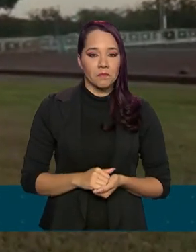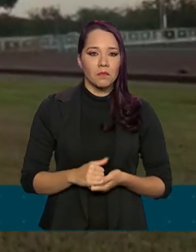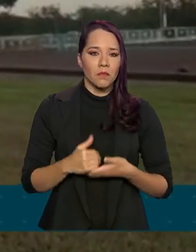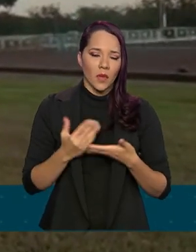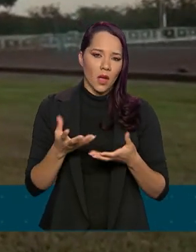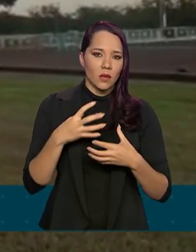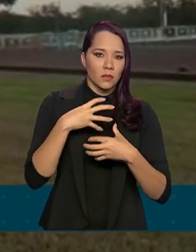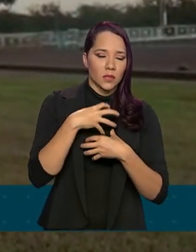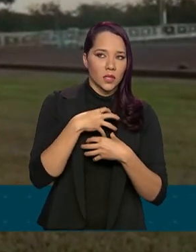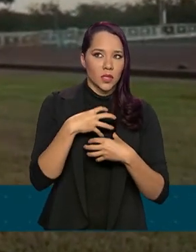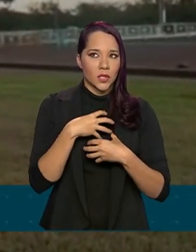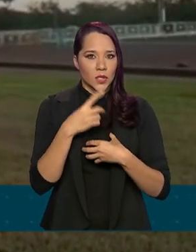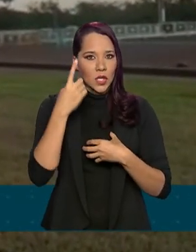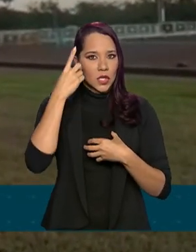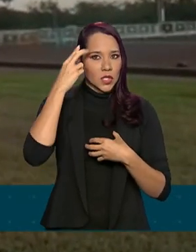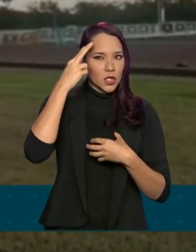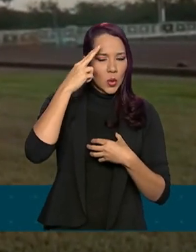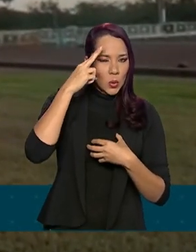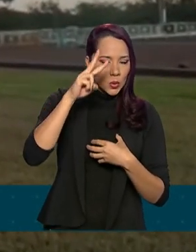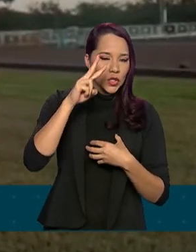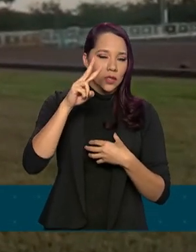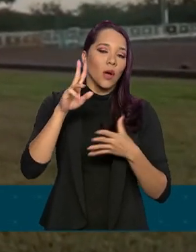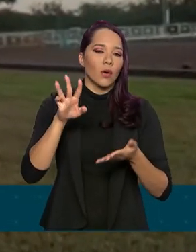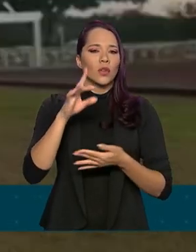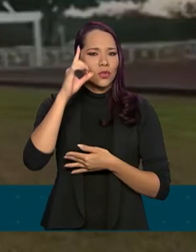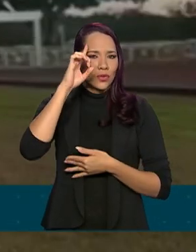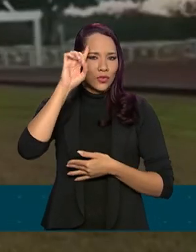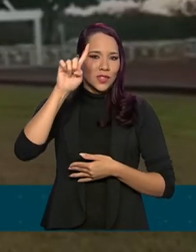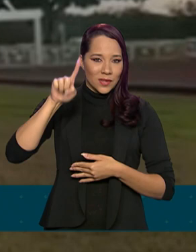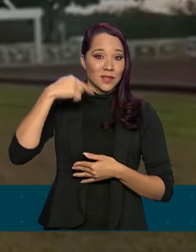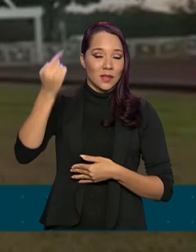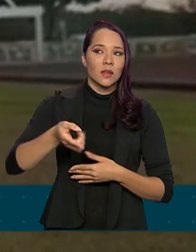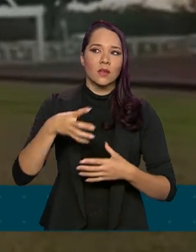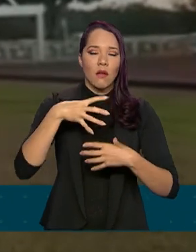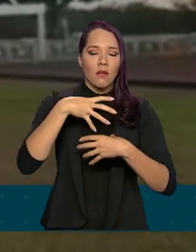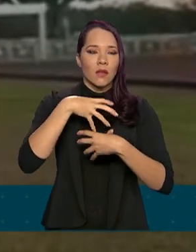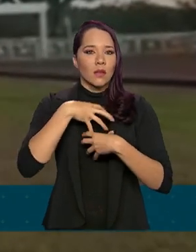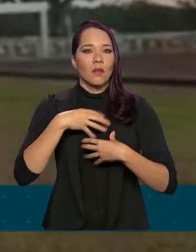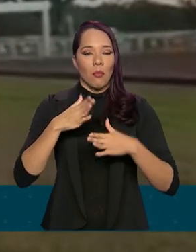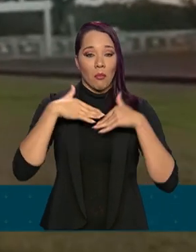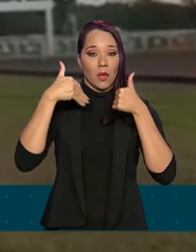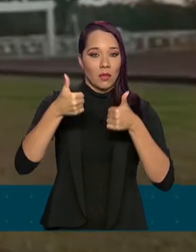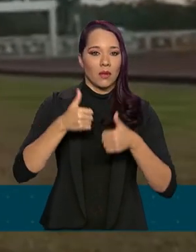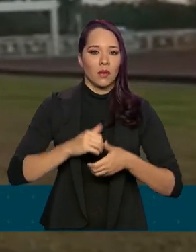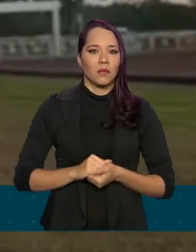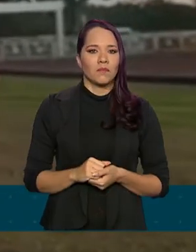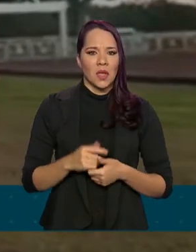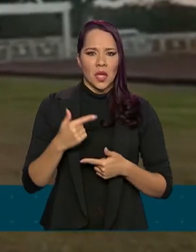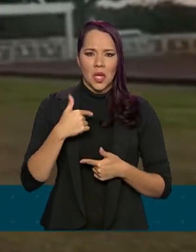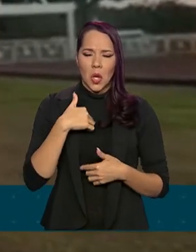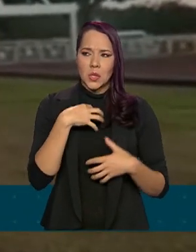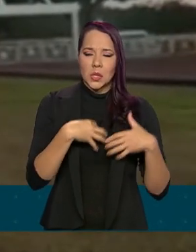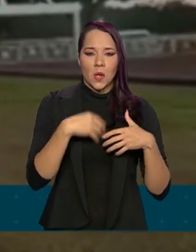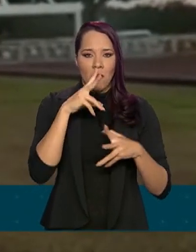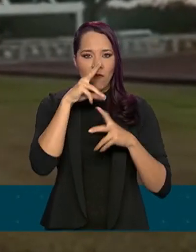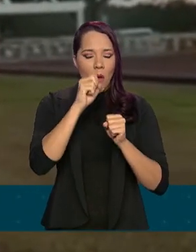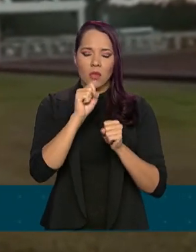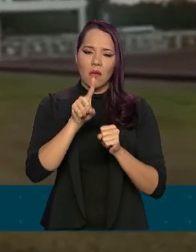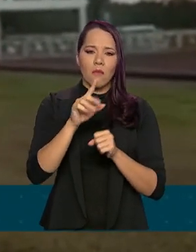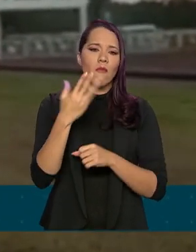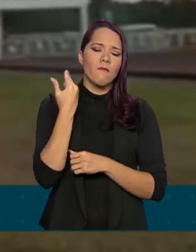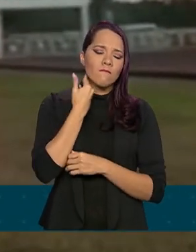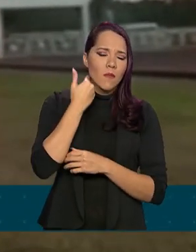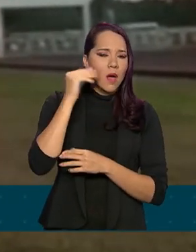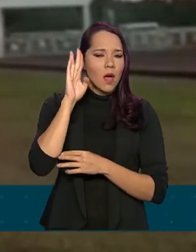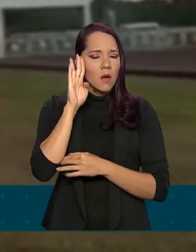Senti melhora logo no segundo dia. O melhor, no dia seguinte, não tive nenhum sintoma forte, uma febre pequena